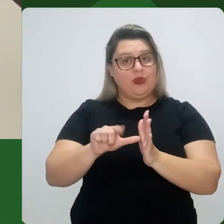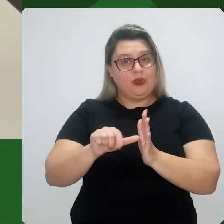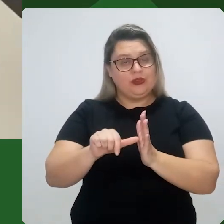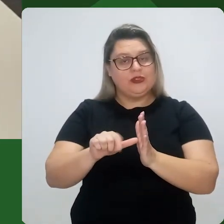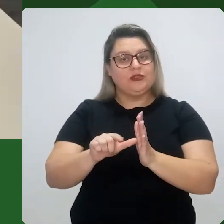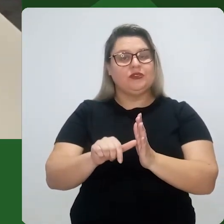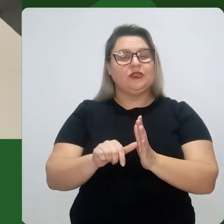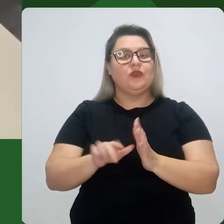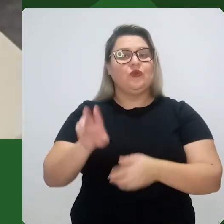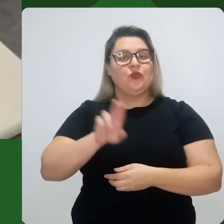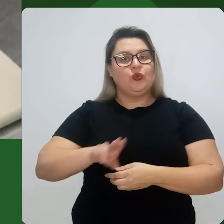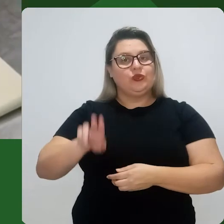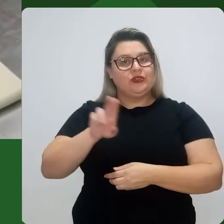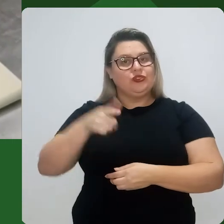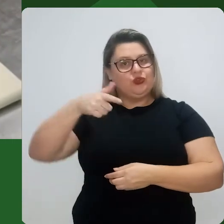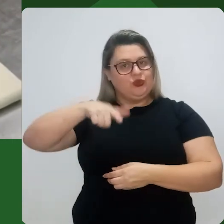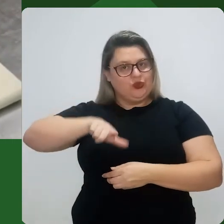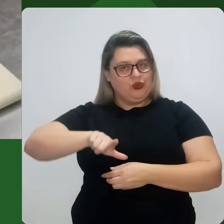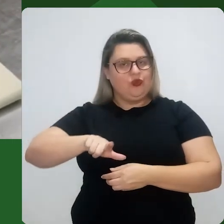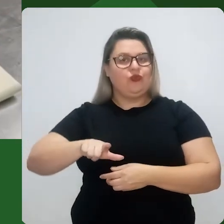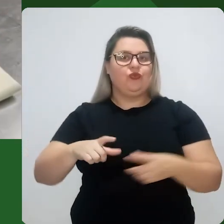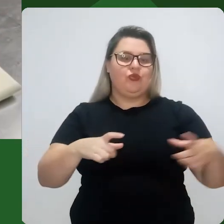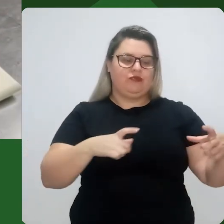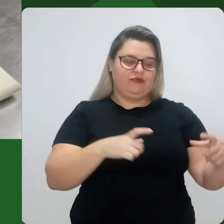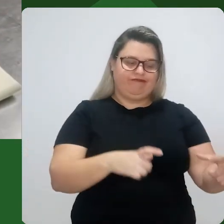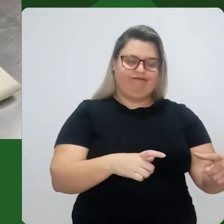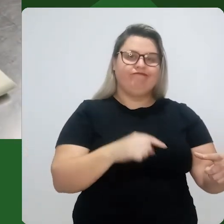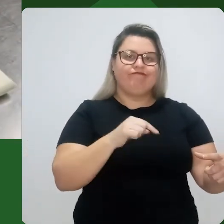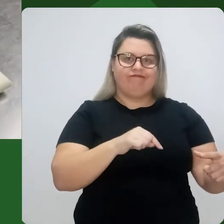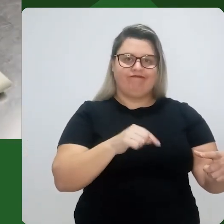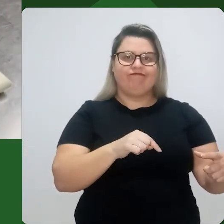Em seguida, eu vou utilizar novamente esse aro,